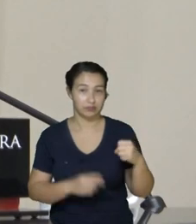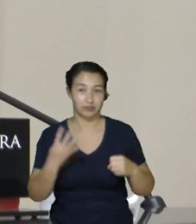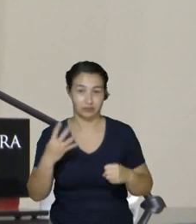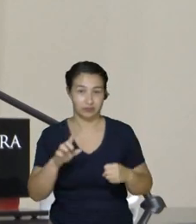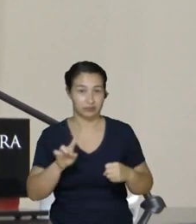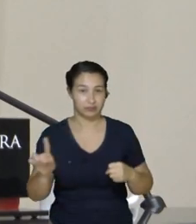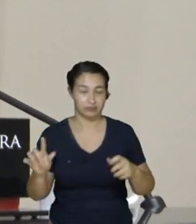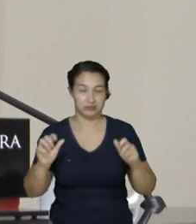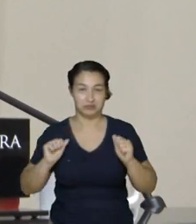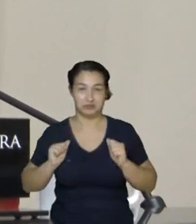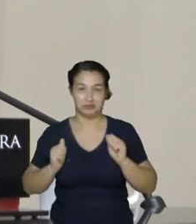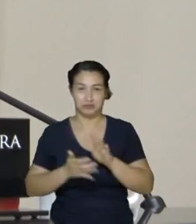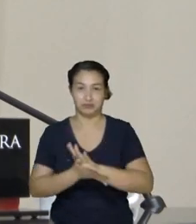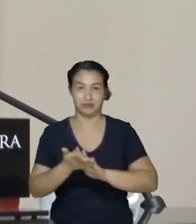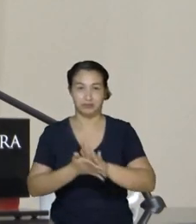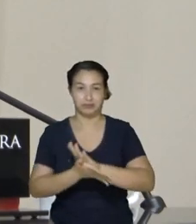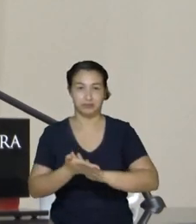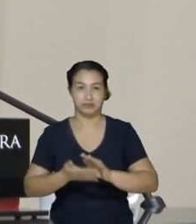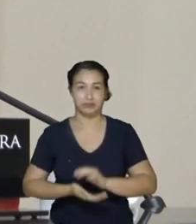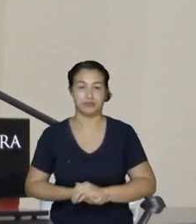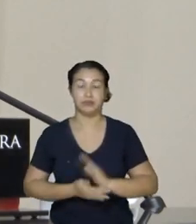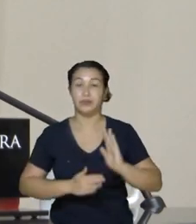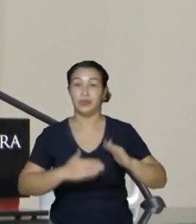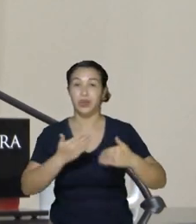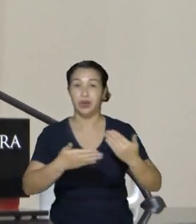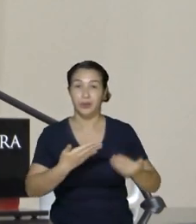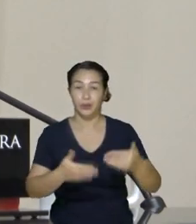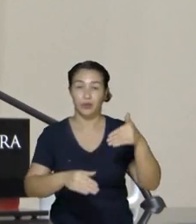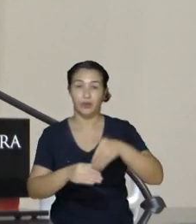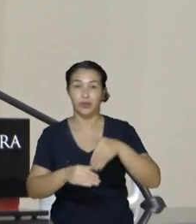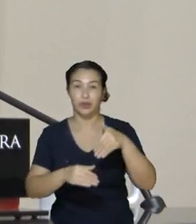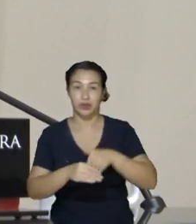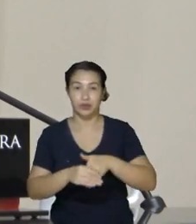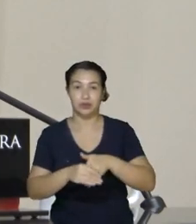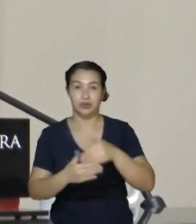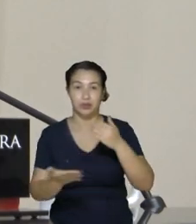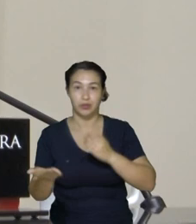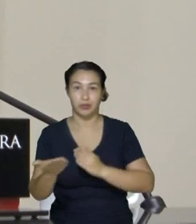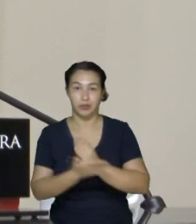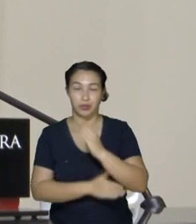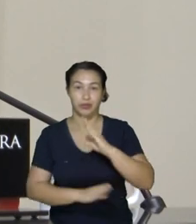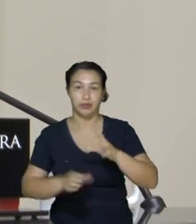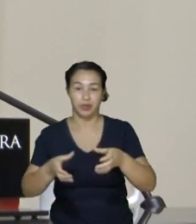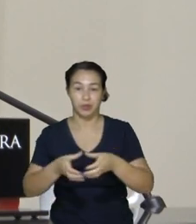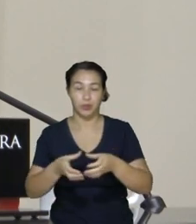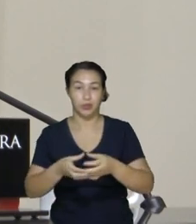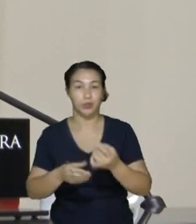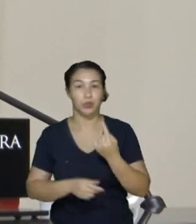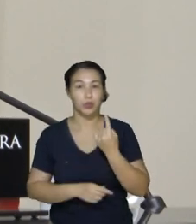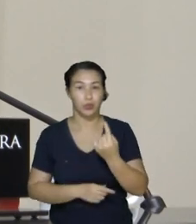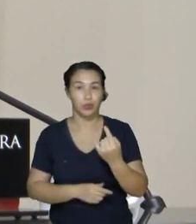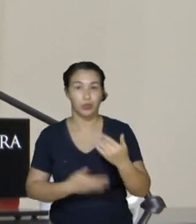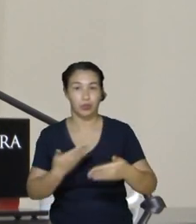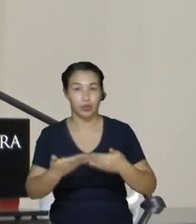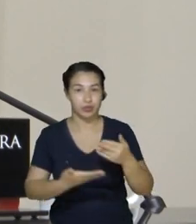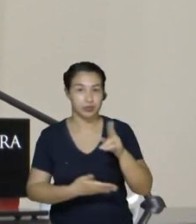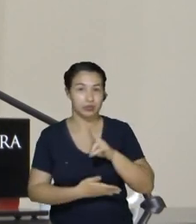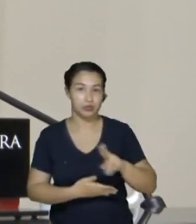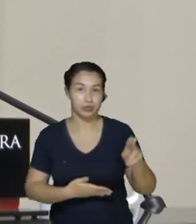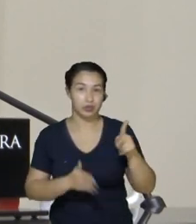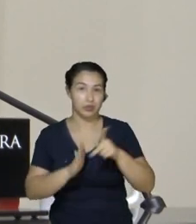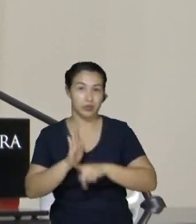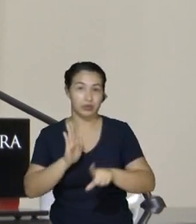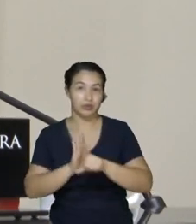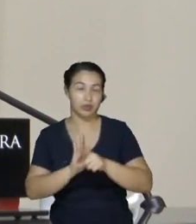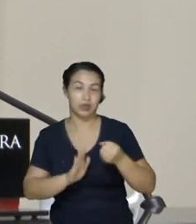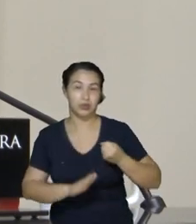votos não, nenhuma abstenção. Momento seguinte, em votação, foram aprovados em primeiro turno pelo processo nominal os projetos de